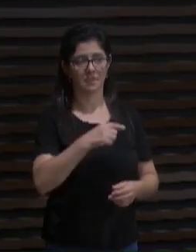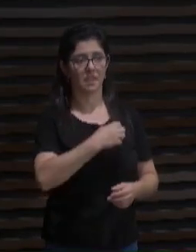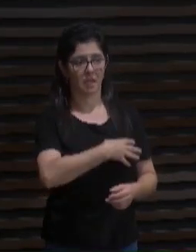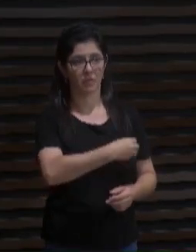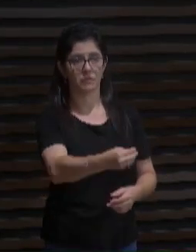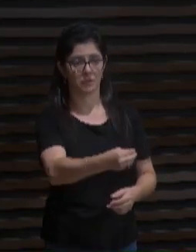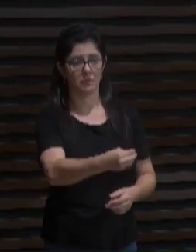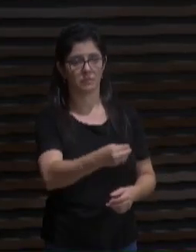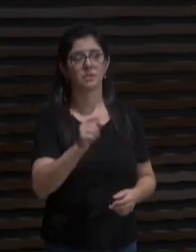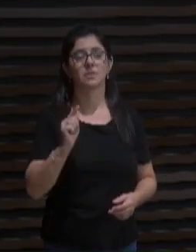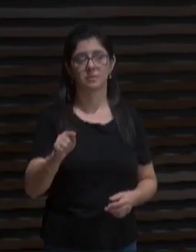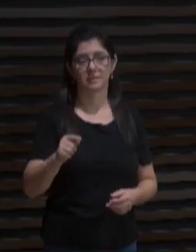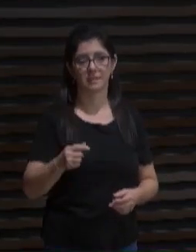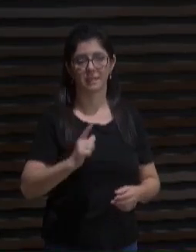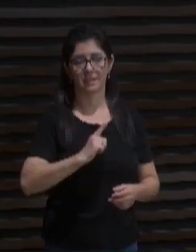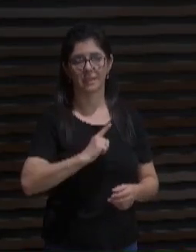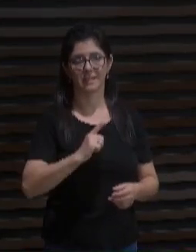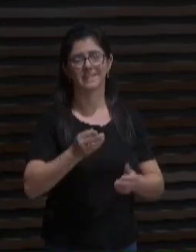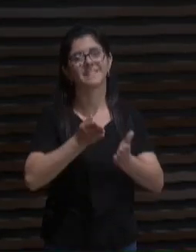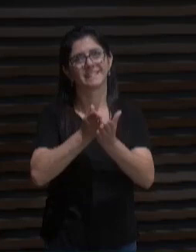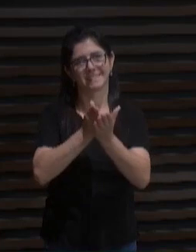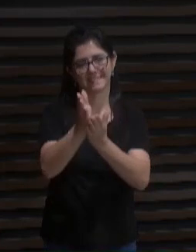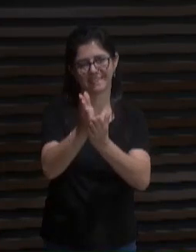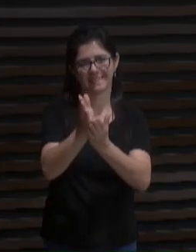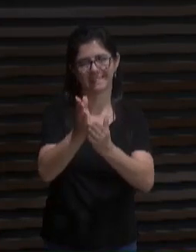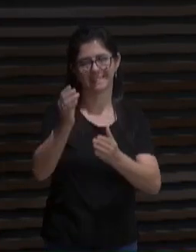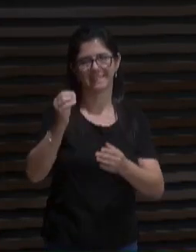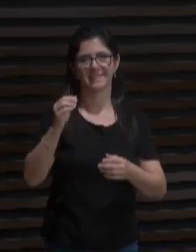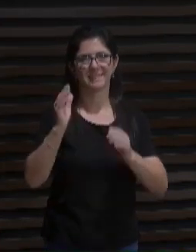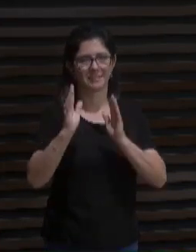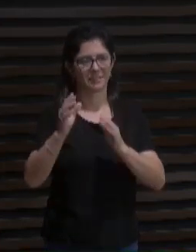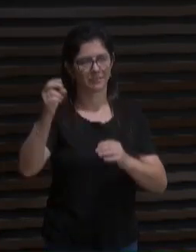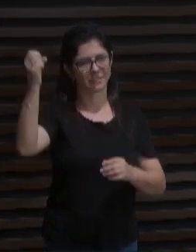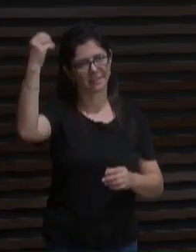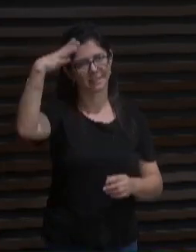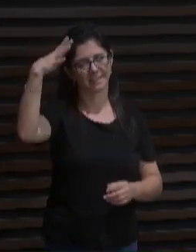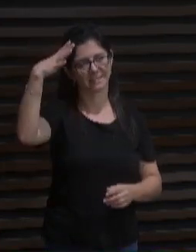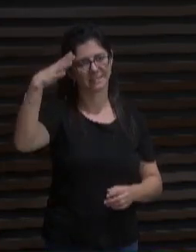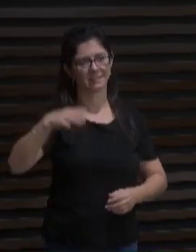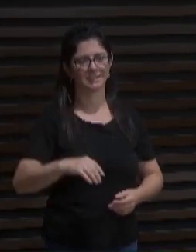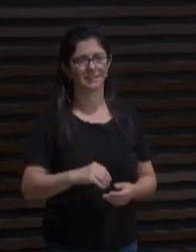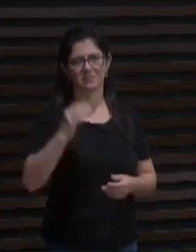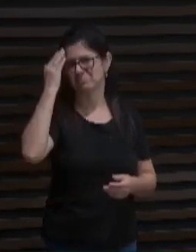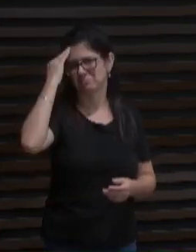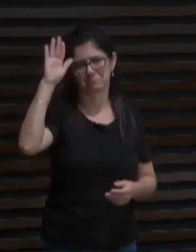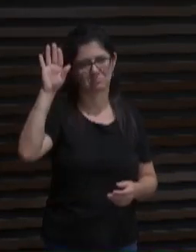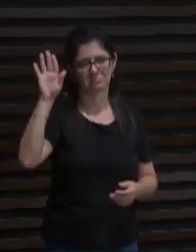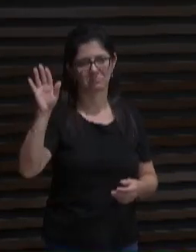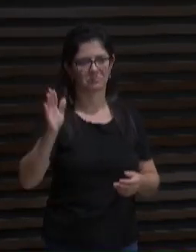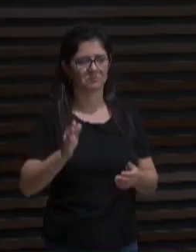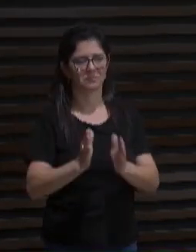tem acesso direto ao trono da graça. Nós não sabemos orar como convém, mas o